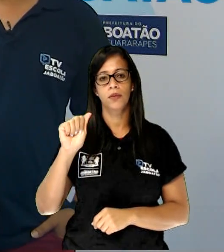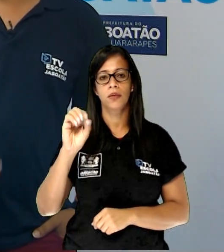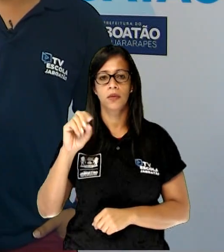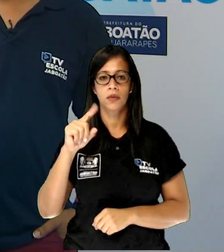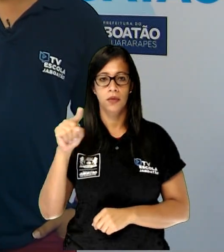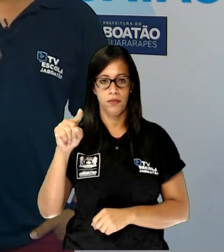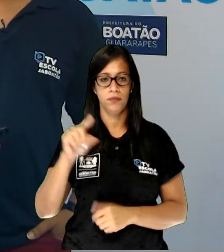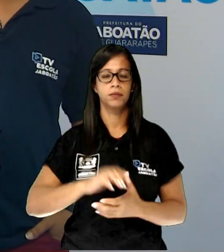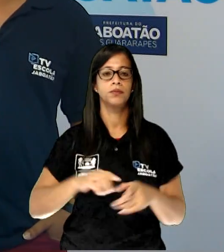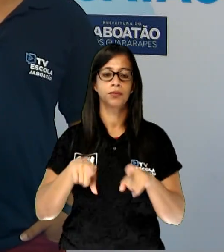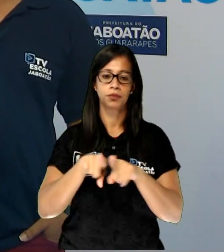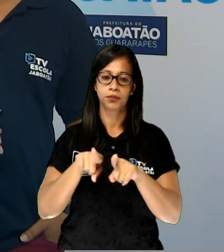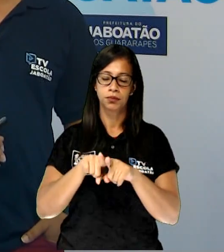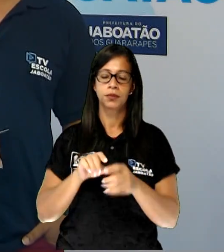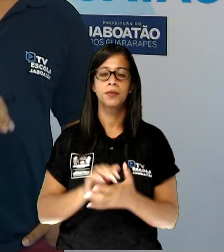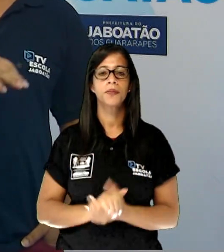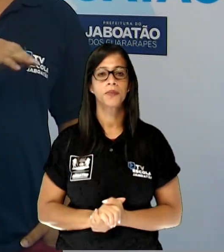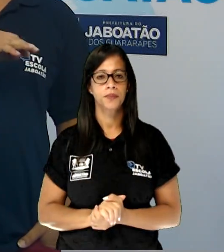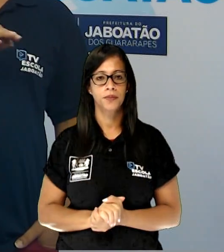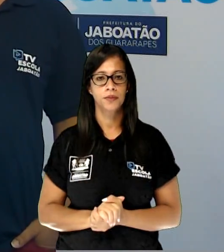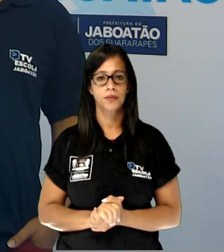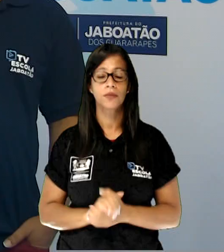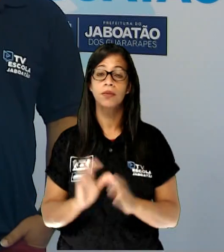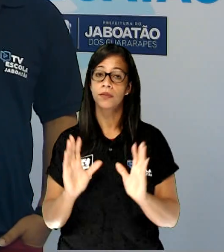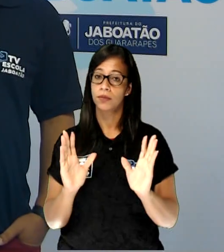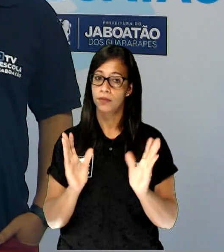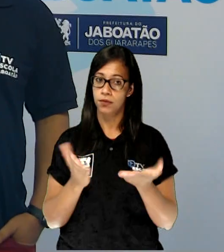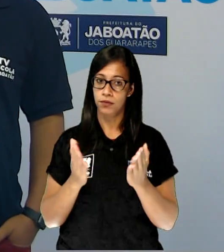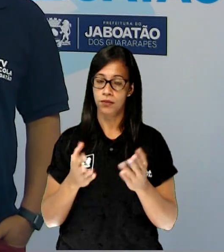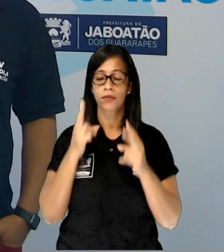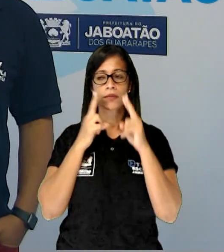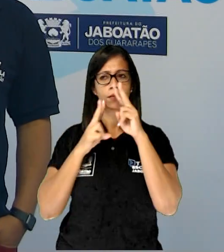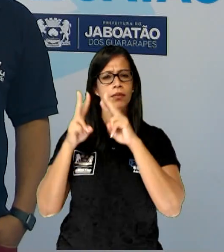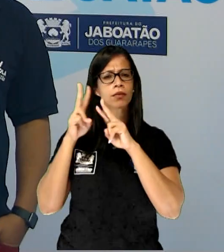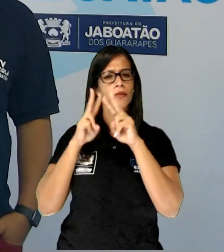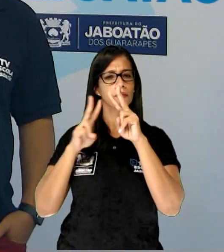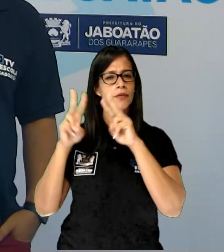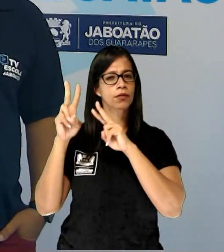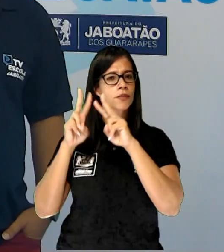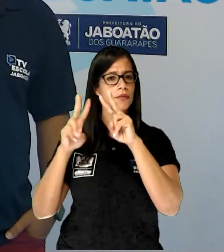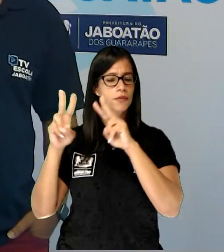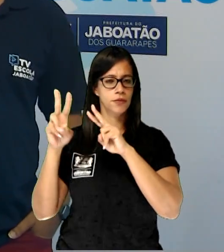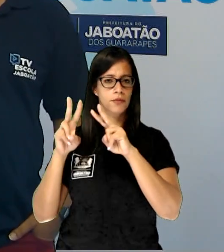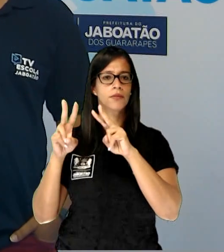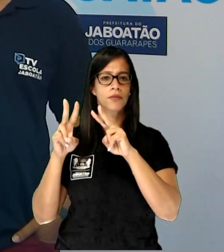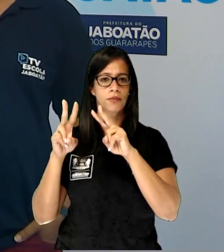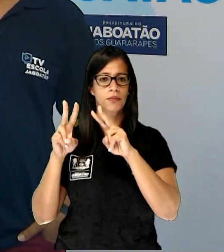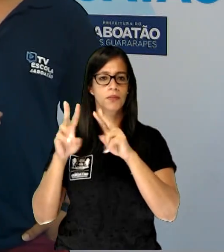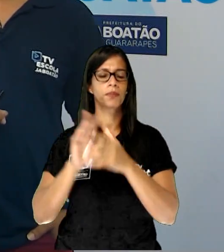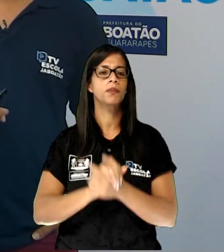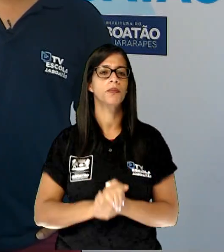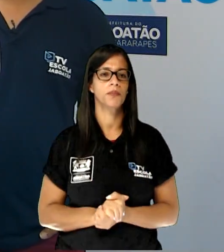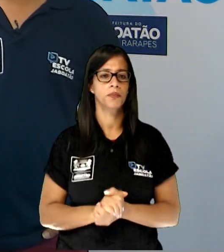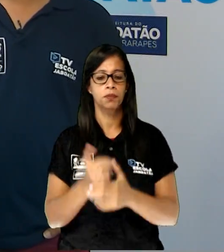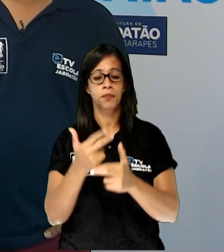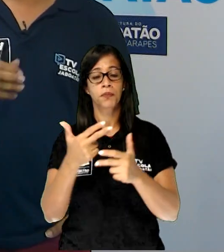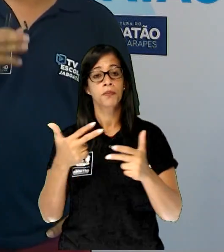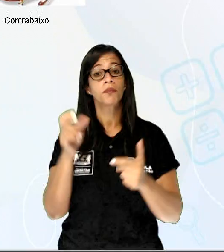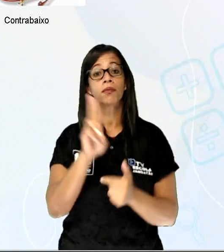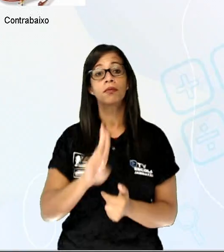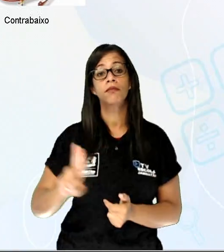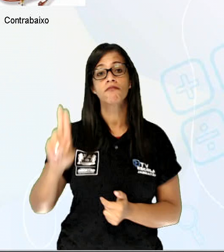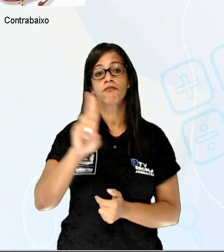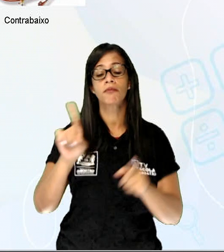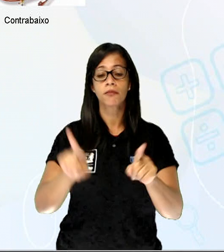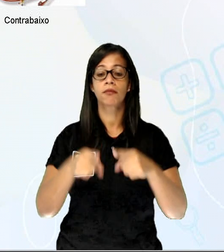Agora nós vamos ouvir cada setor da orquestra, começando pelas cordas, ok? Então a gente vai